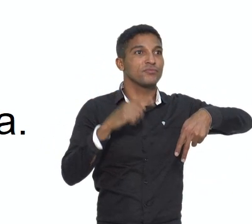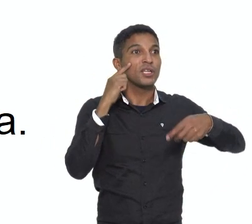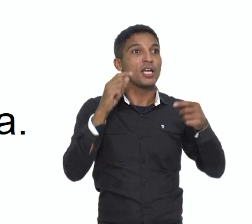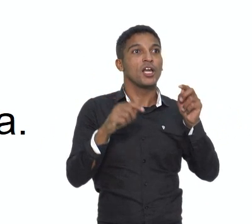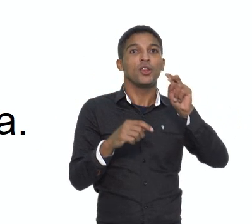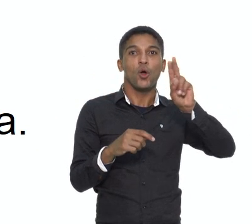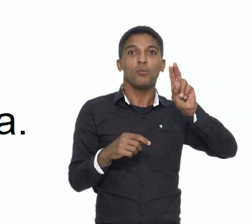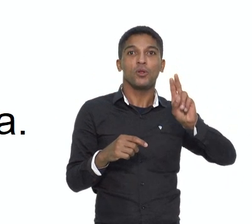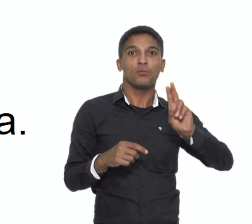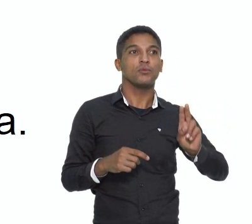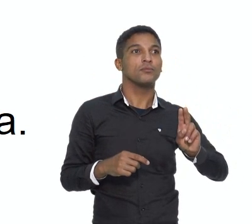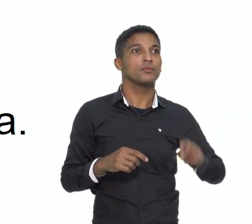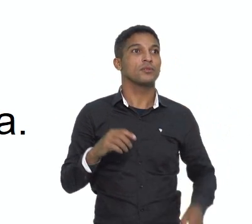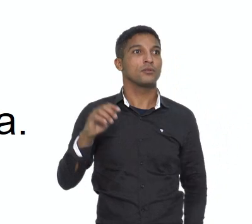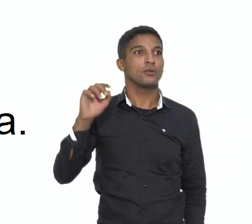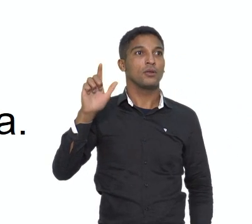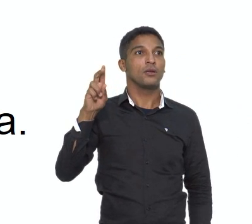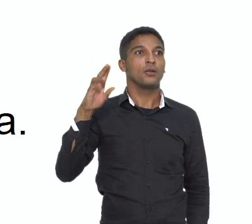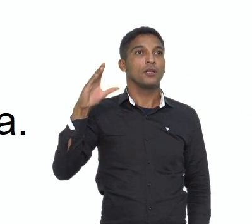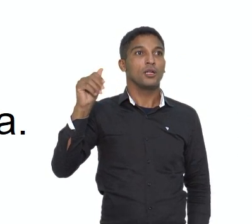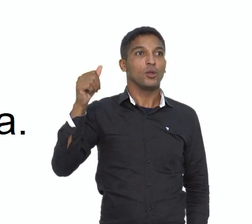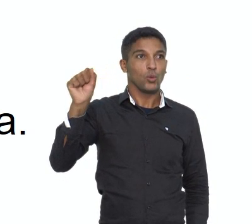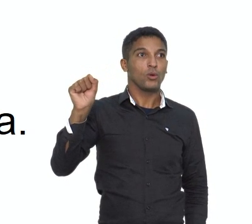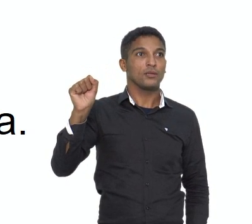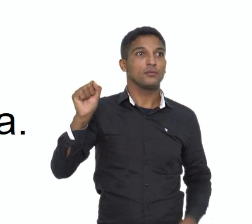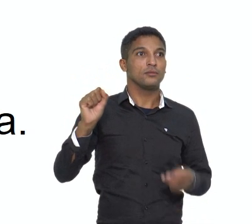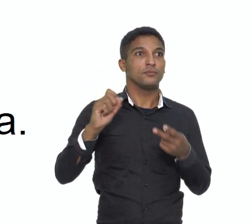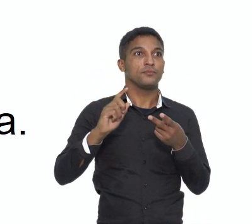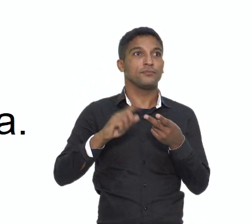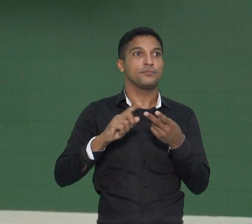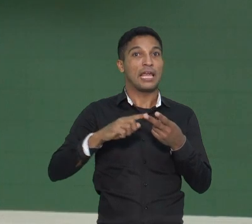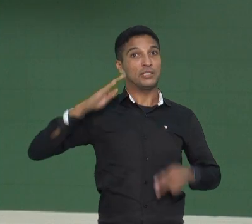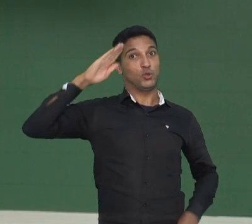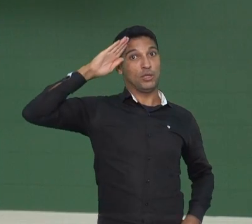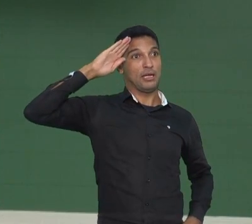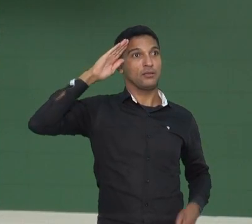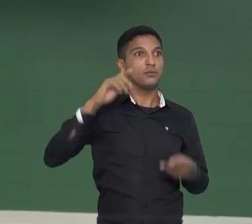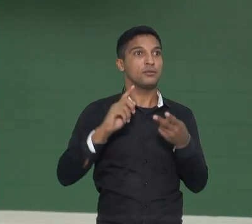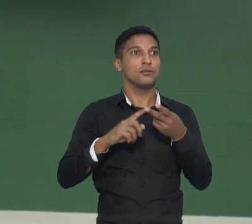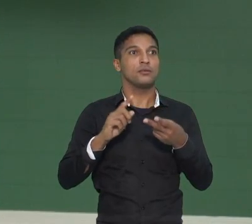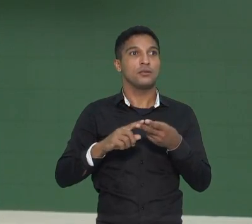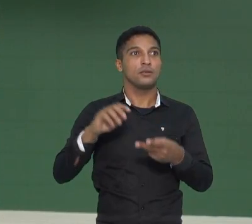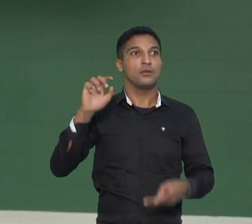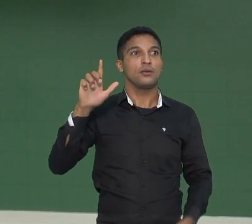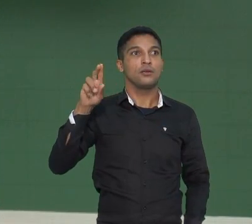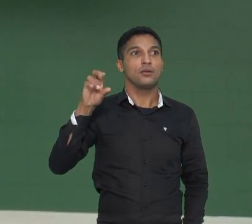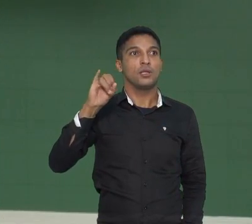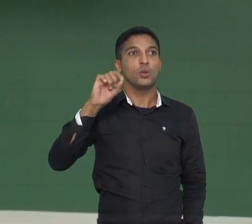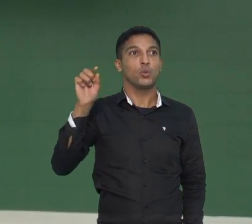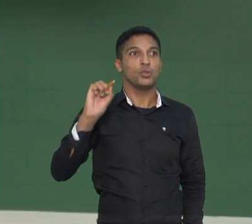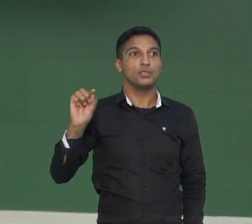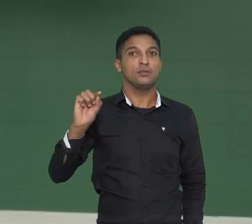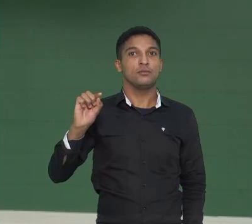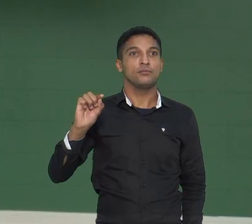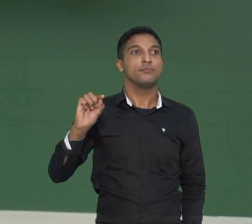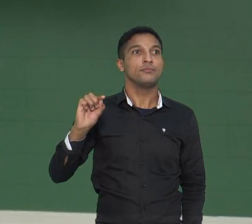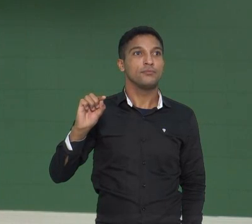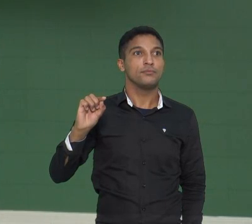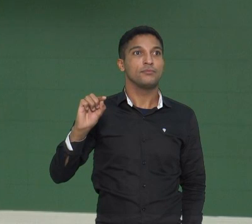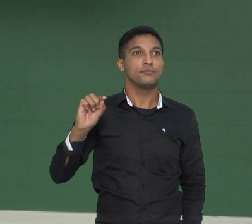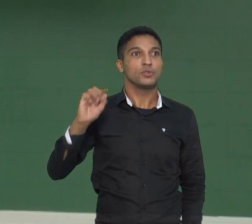que era alfaiate, Manuel Faustino, que também era alfaiate, né? Então, alfaiate é aquela pessoa que trabalha com roupas, né? Que faz roupas sob